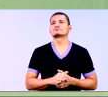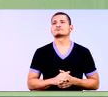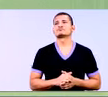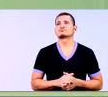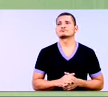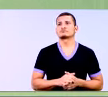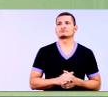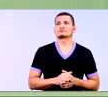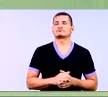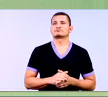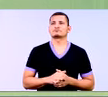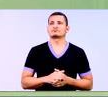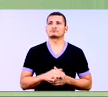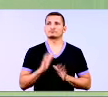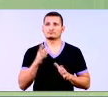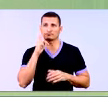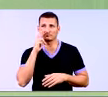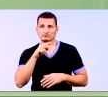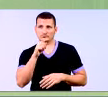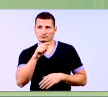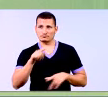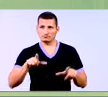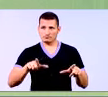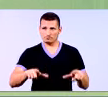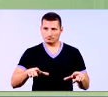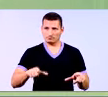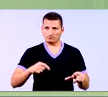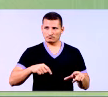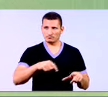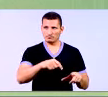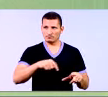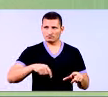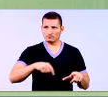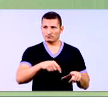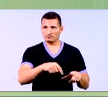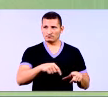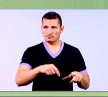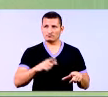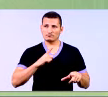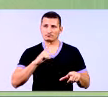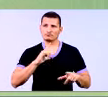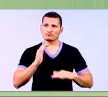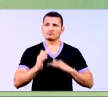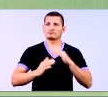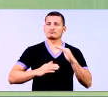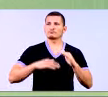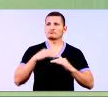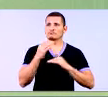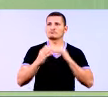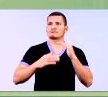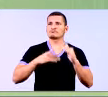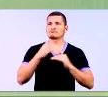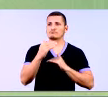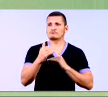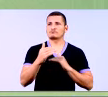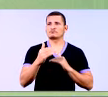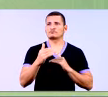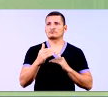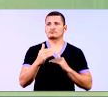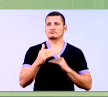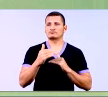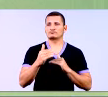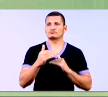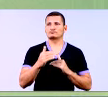E a gente já viu lá que esses barramentos da placa-mãe, isso não evoluiu tanto quanto evoluiu o clock interno do